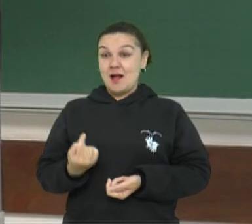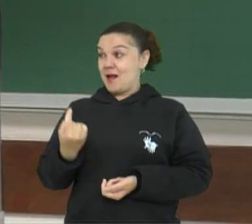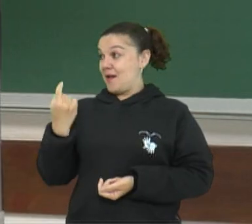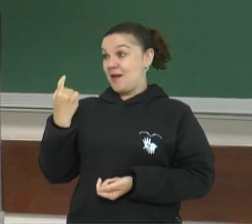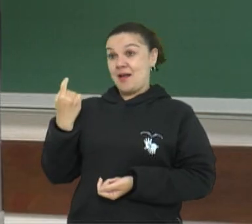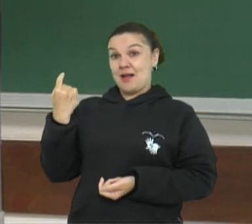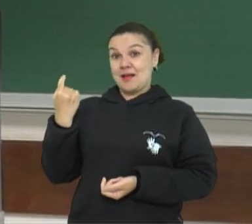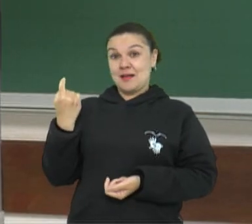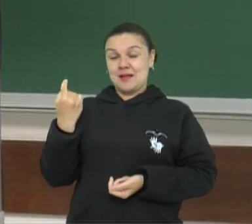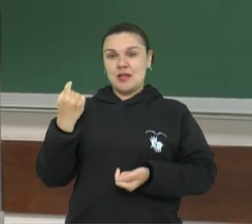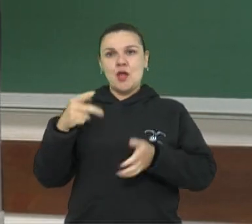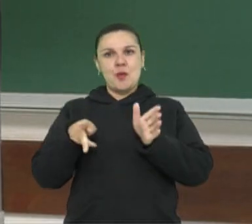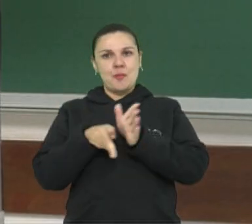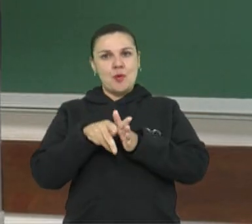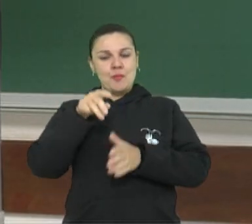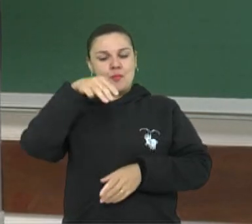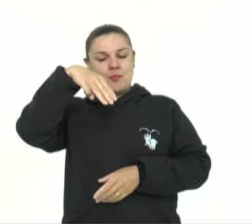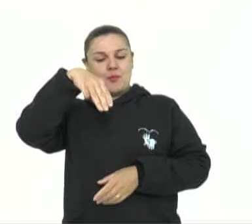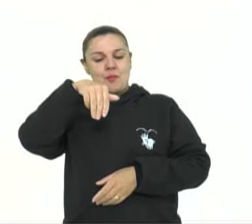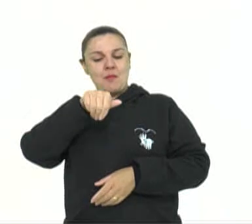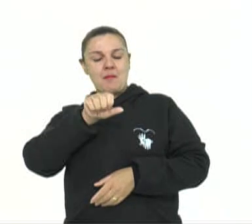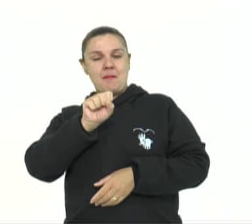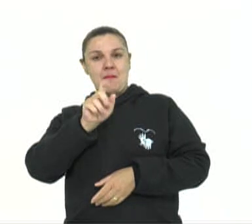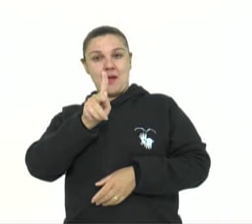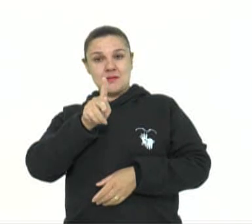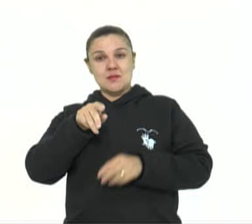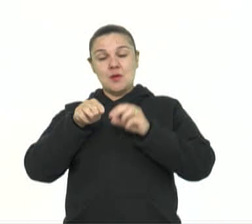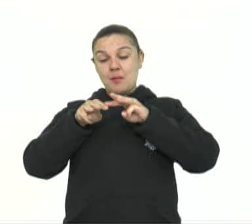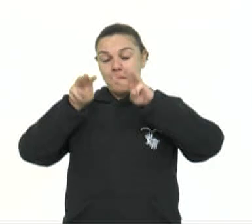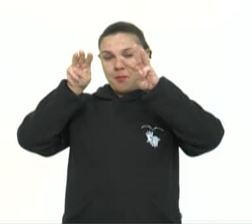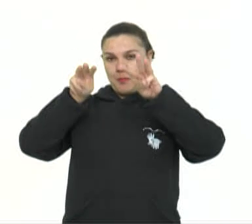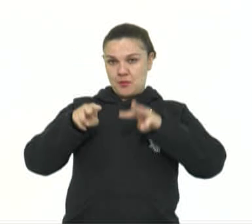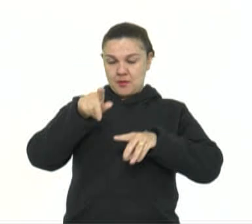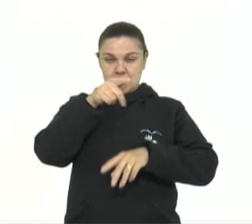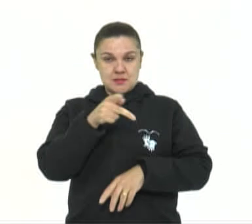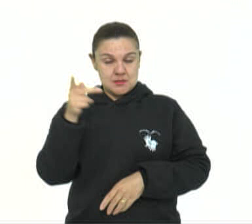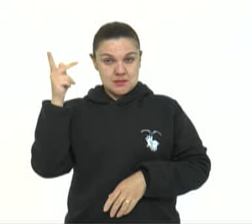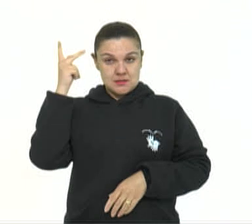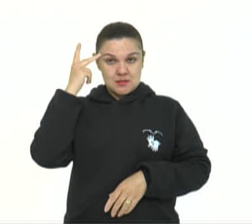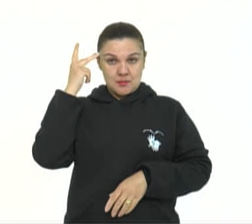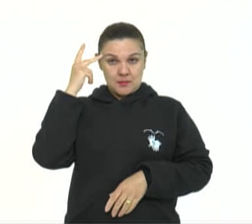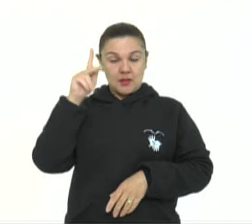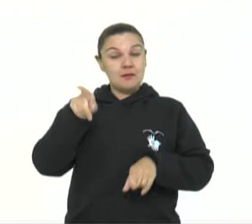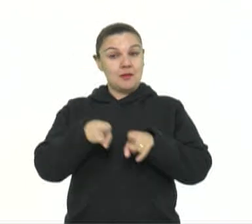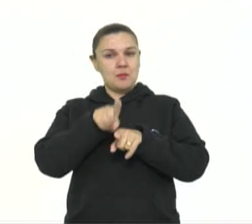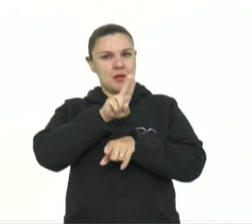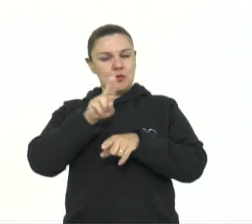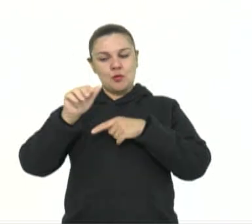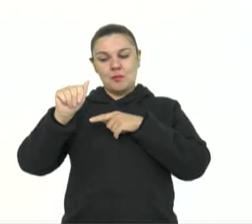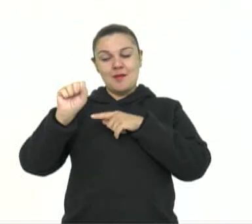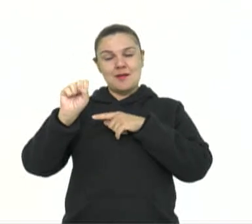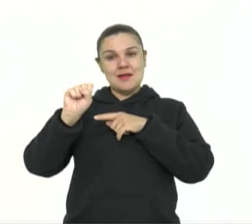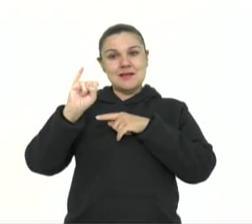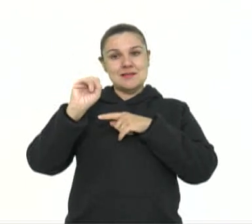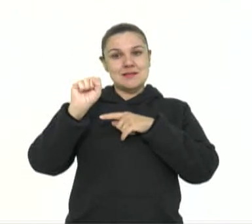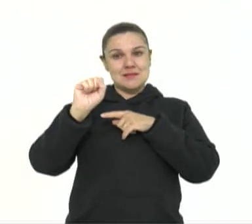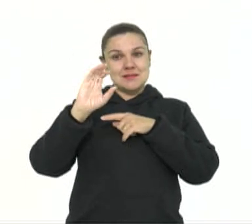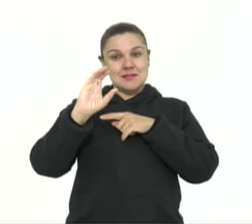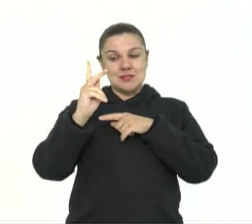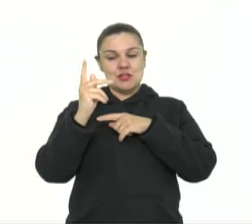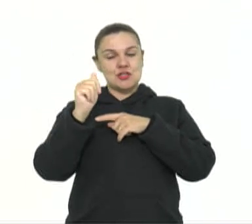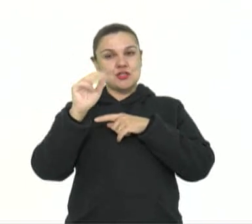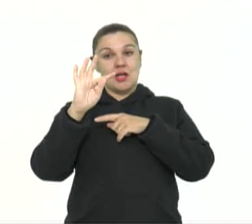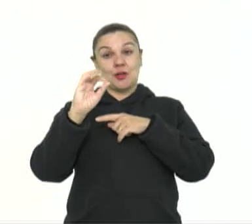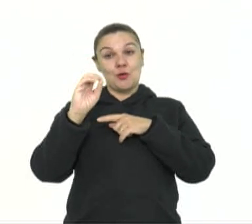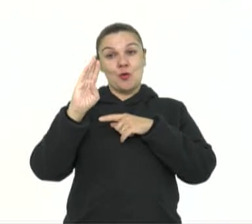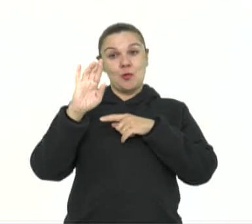Aqui nós temos o Museu do MASP, ele fica em São Paulo, também é chamado de Museu Assis Chateaubriand. Você conhece, já